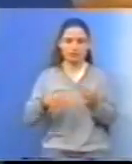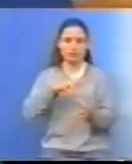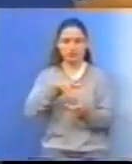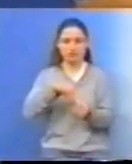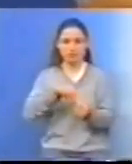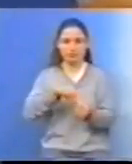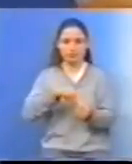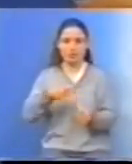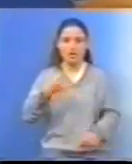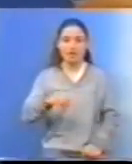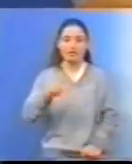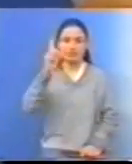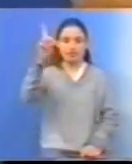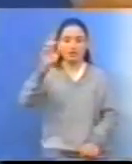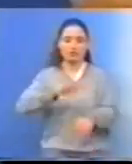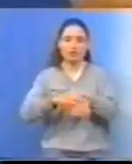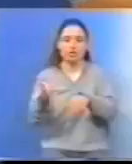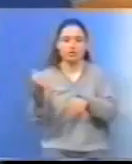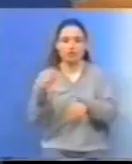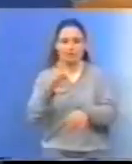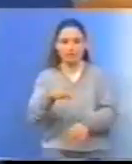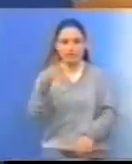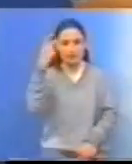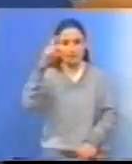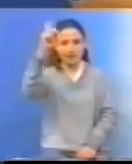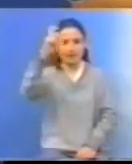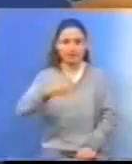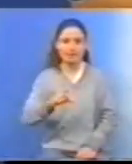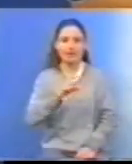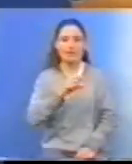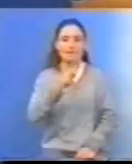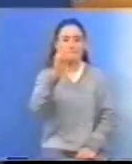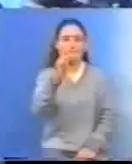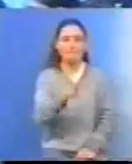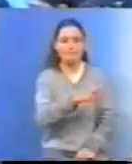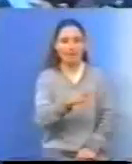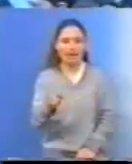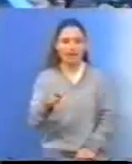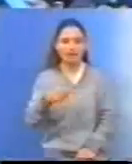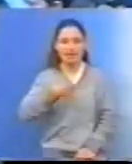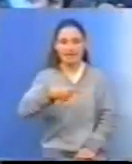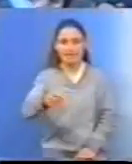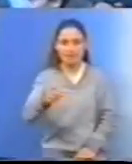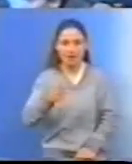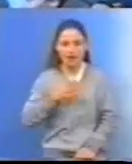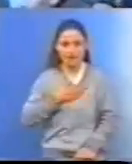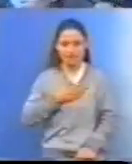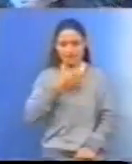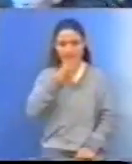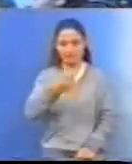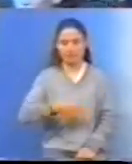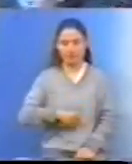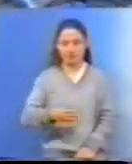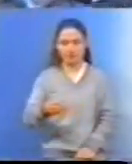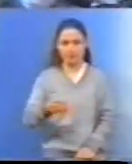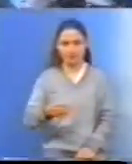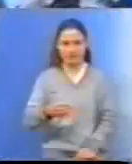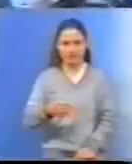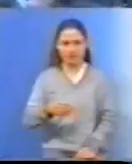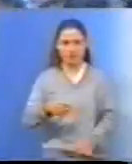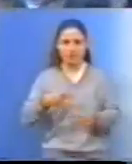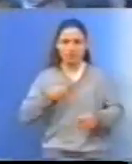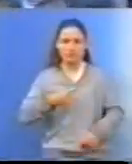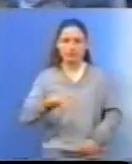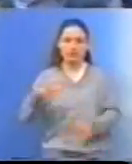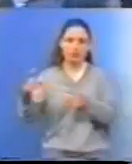da sua decisão ir para o seu lugar. Se o seu lugar é um seminário, se o seu lugar é uma congregação